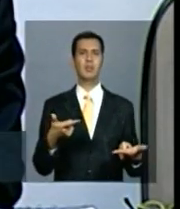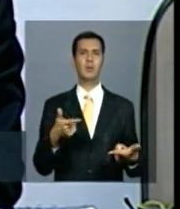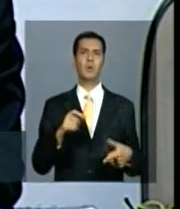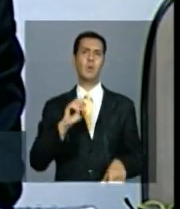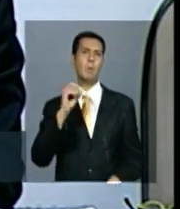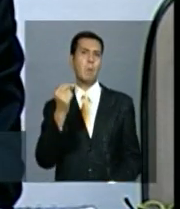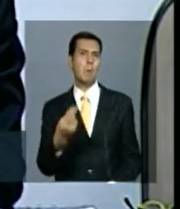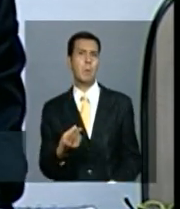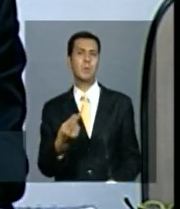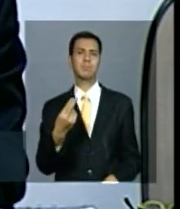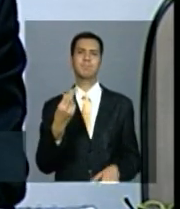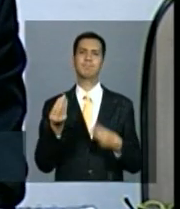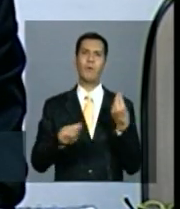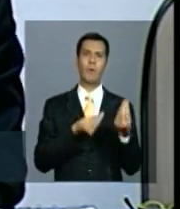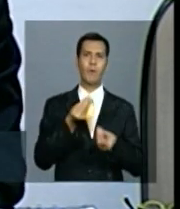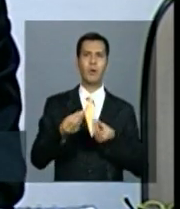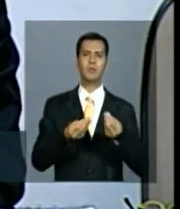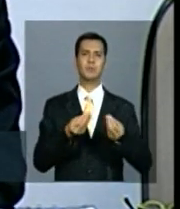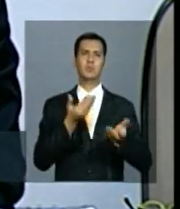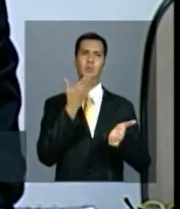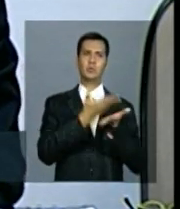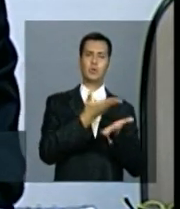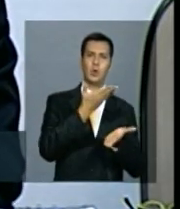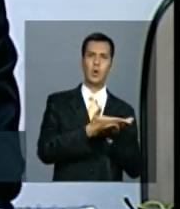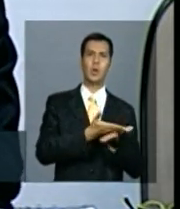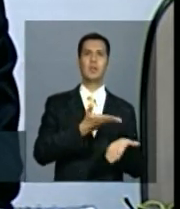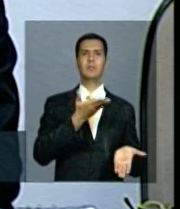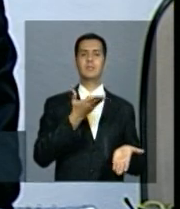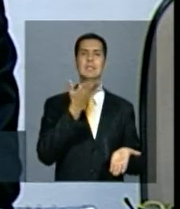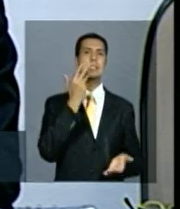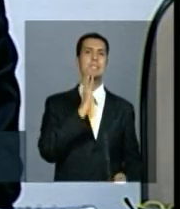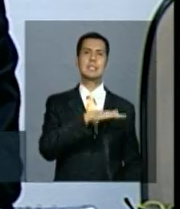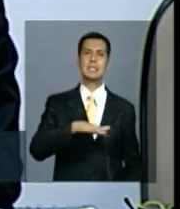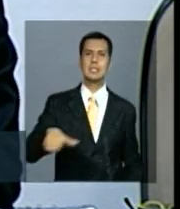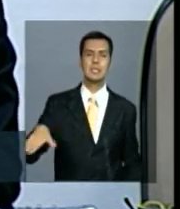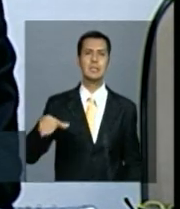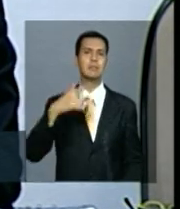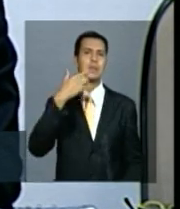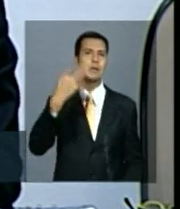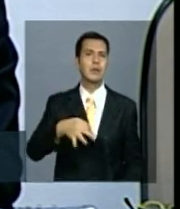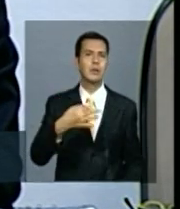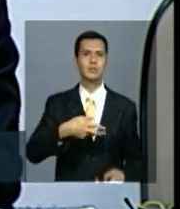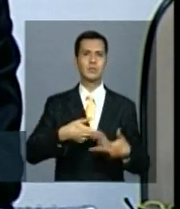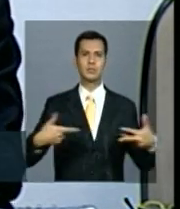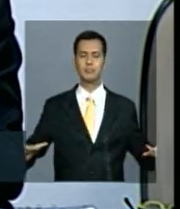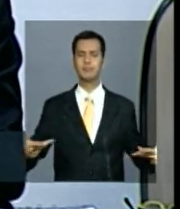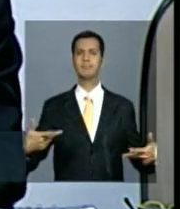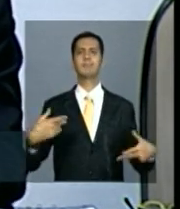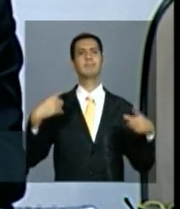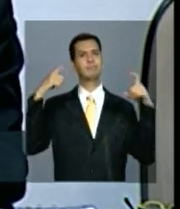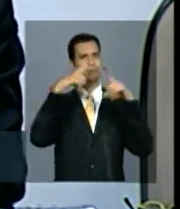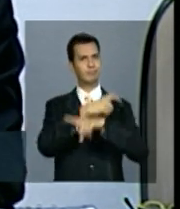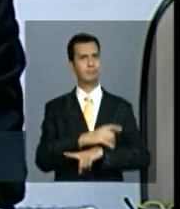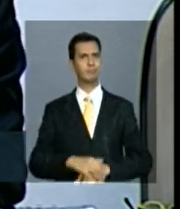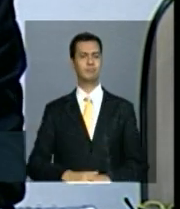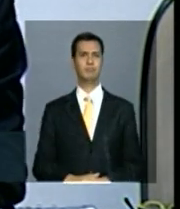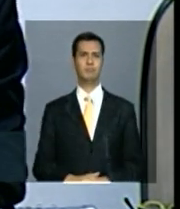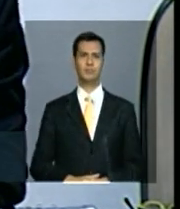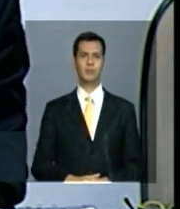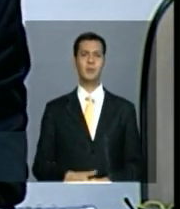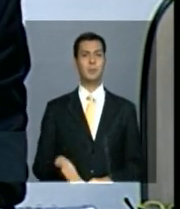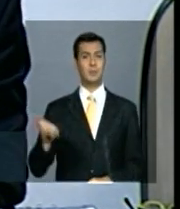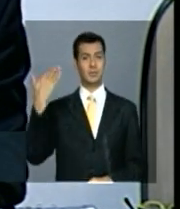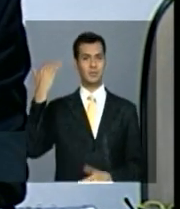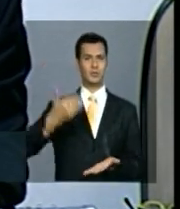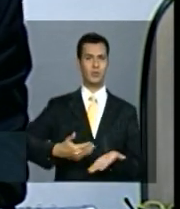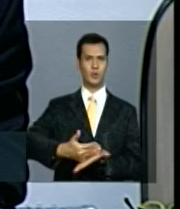impacto que isso tem às vezes pro desempenho escolar das Crianças paraa inclusão produtiva desde o começo quando se desenhou o Brasil